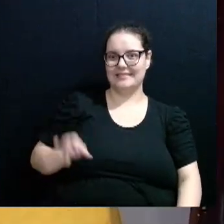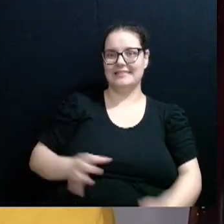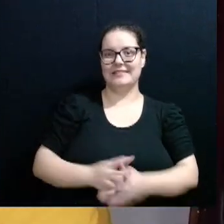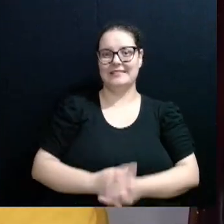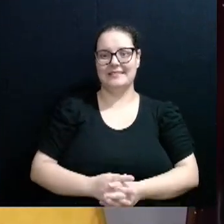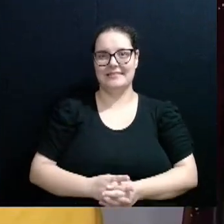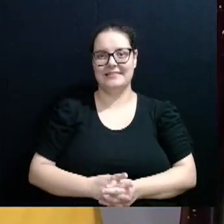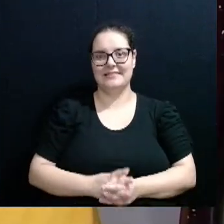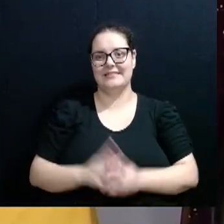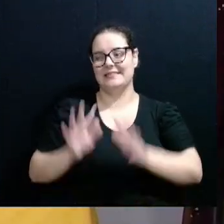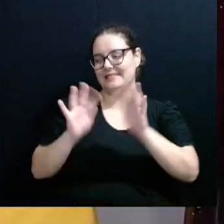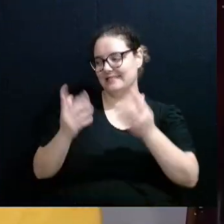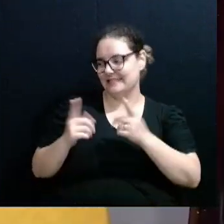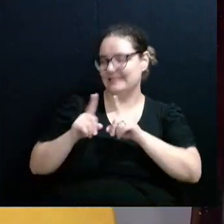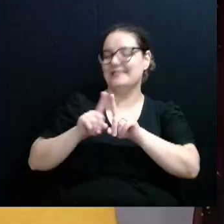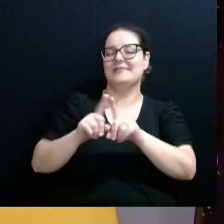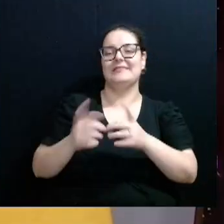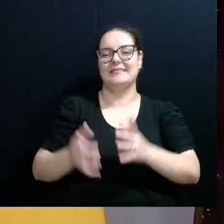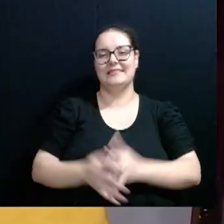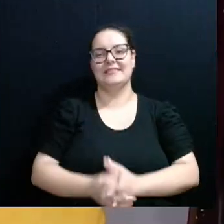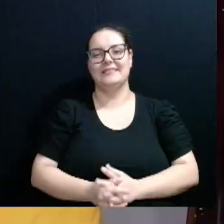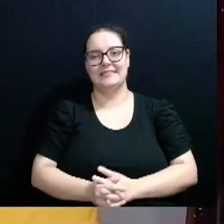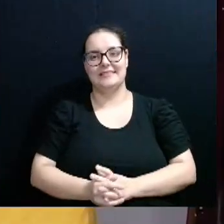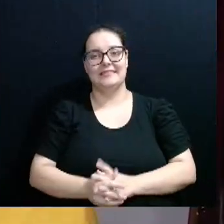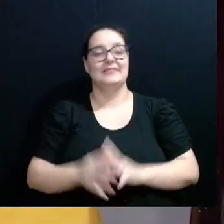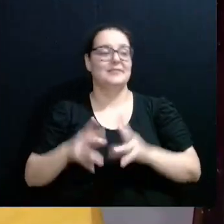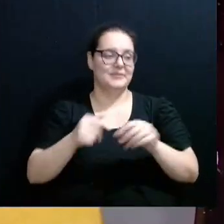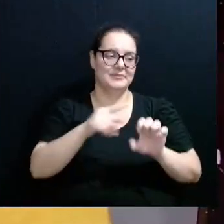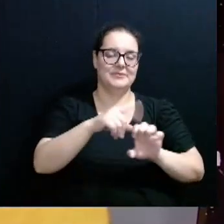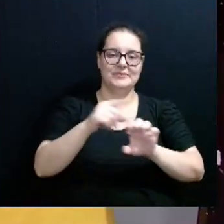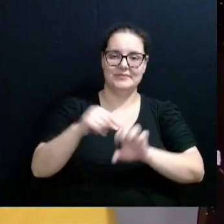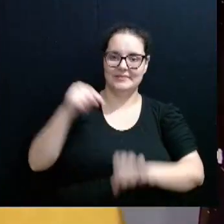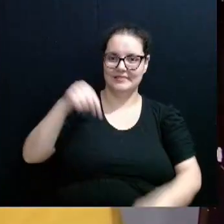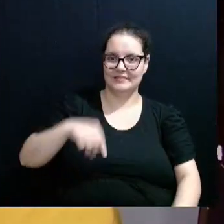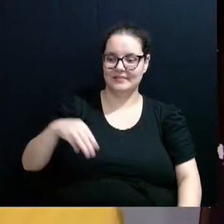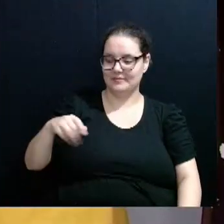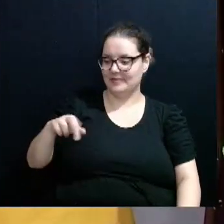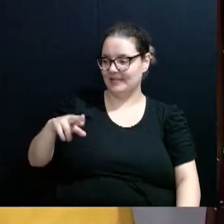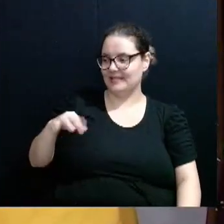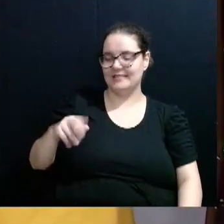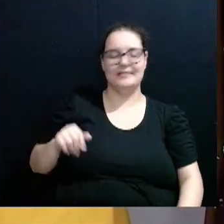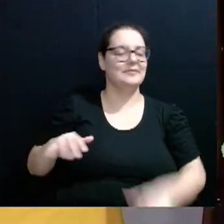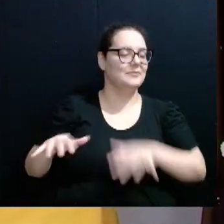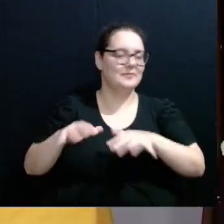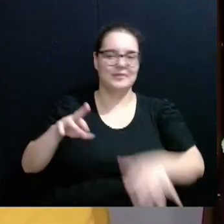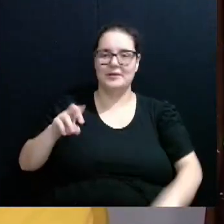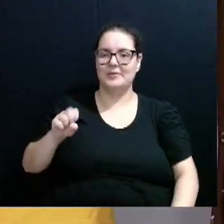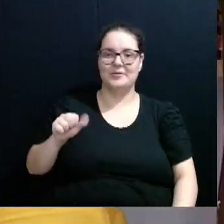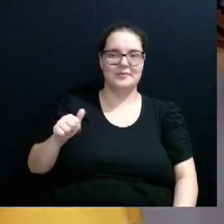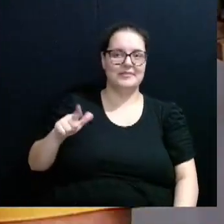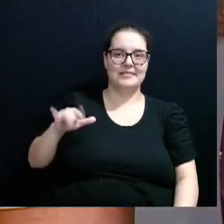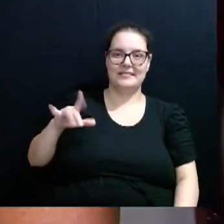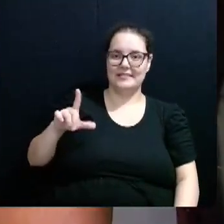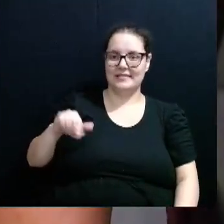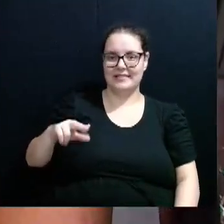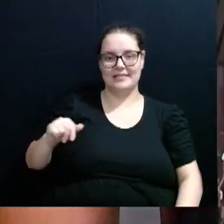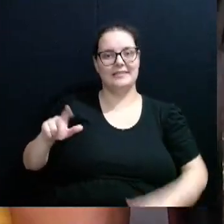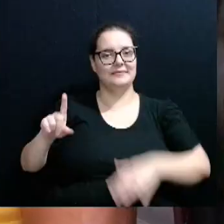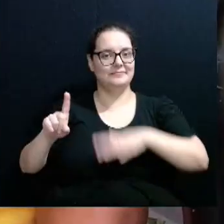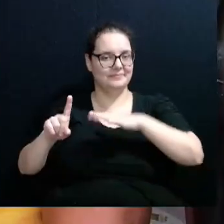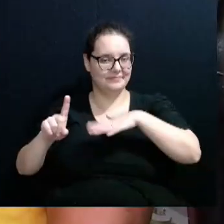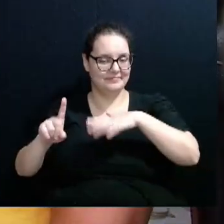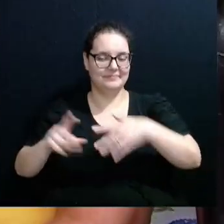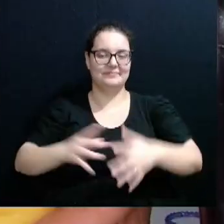essa parceria, com todas as empreendedoras daqui, a Mariana. O Movimento Rosalina é admirável. Olha, e assim a